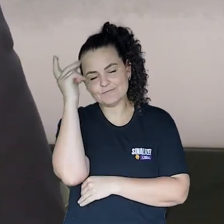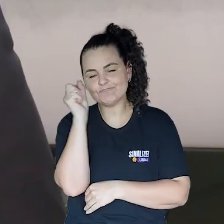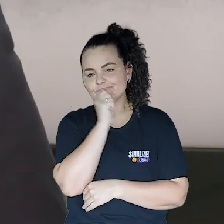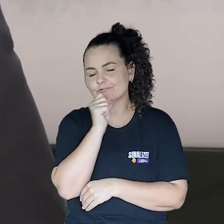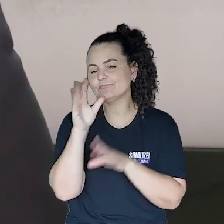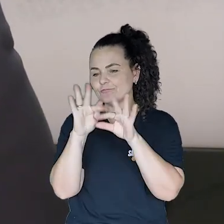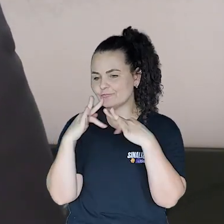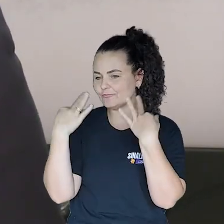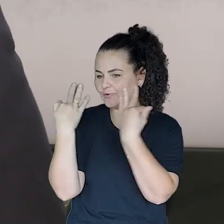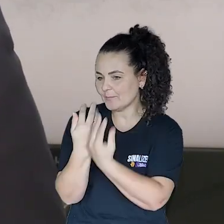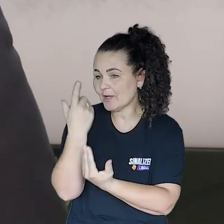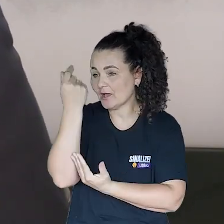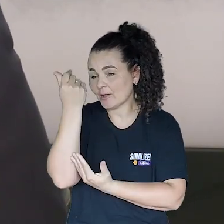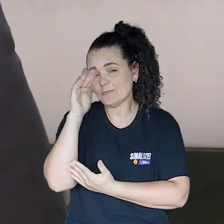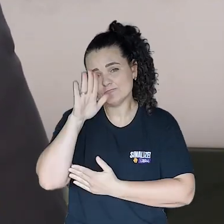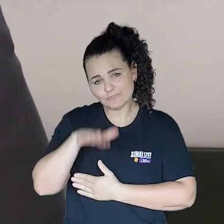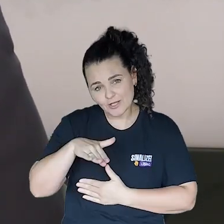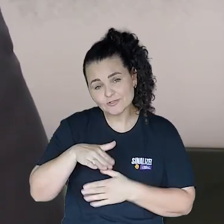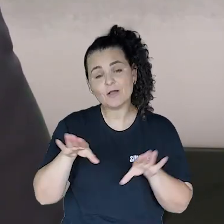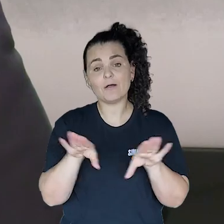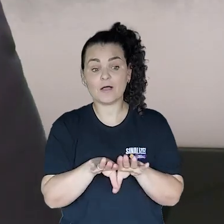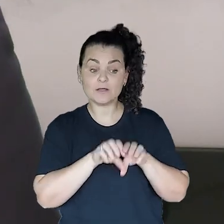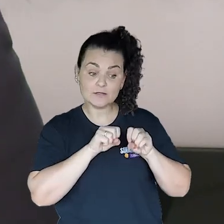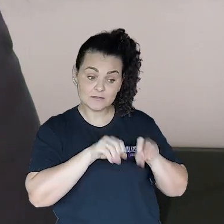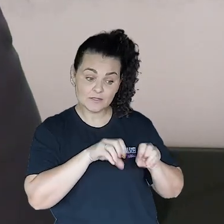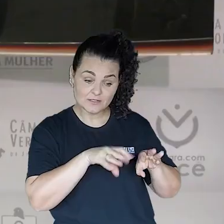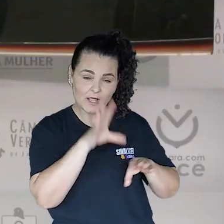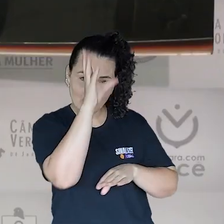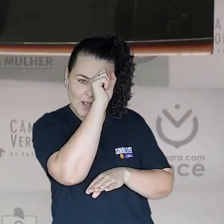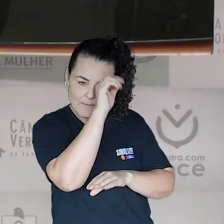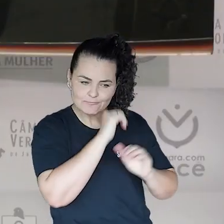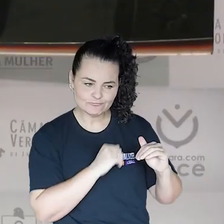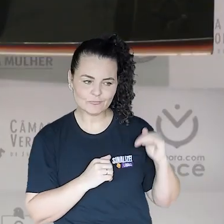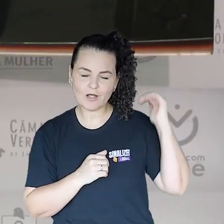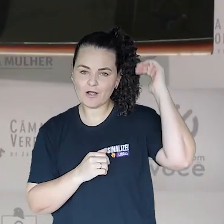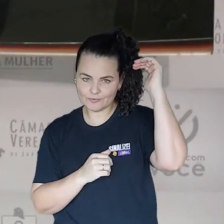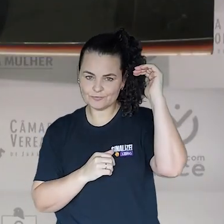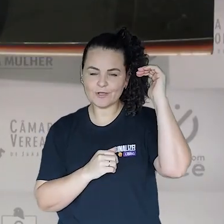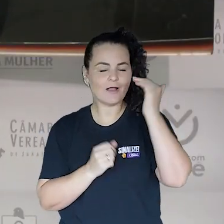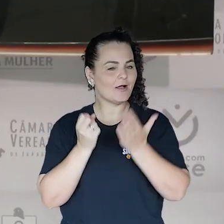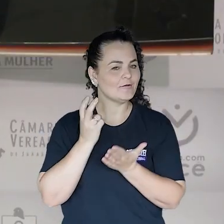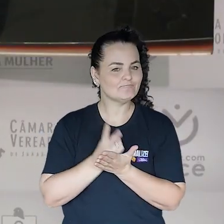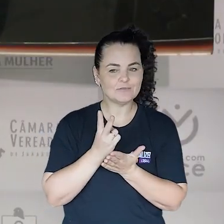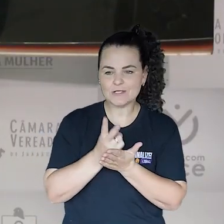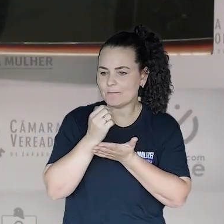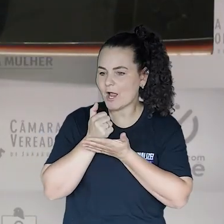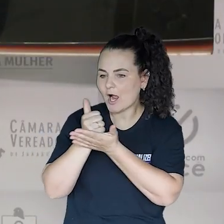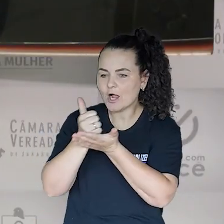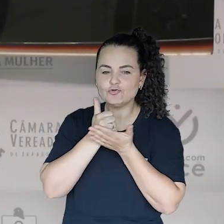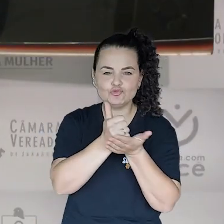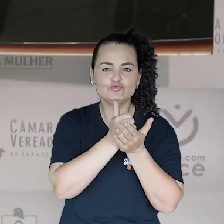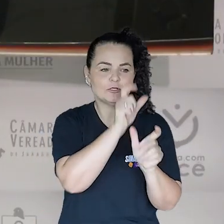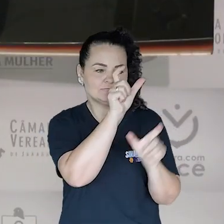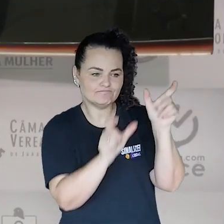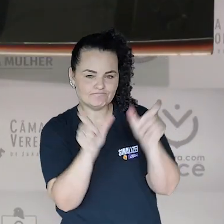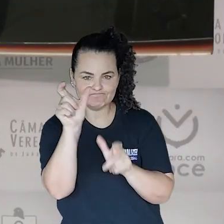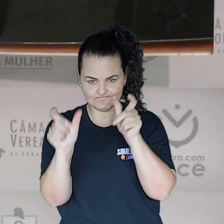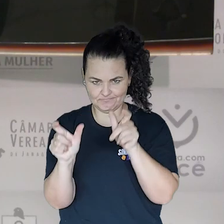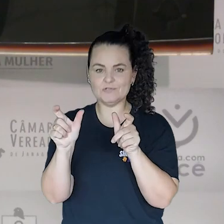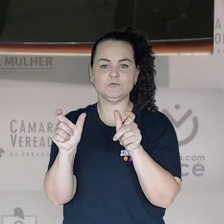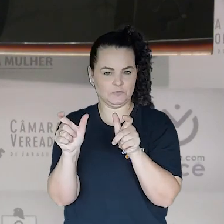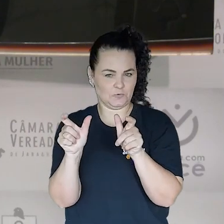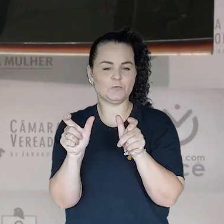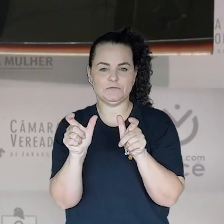e famílias de baixa renda e educação para adultos sempre pronta com olhar voltado para as pessoas